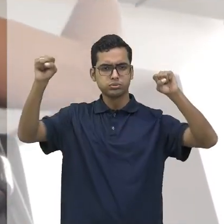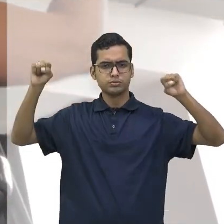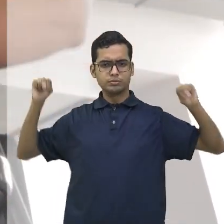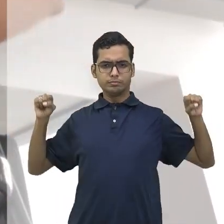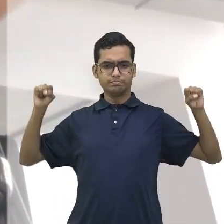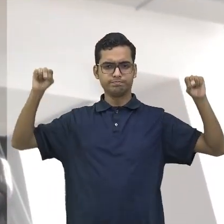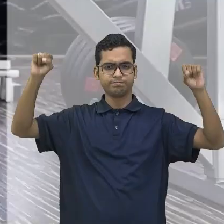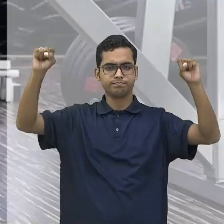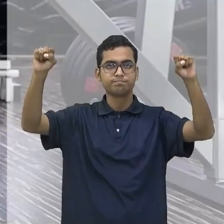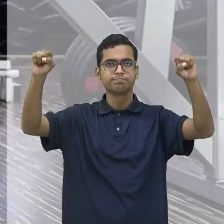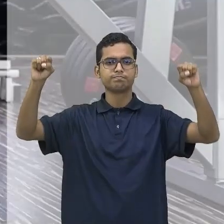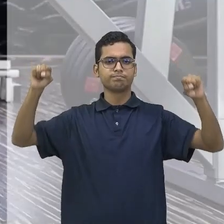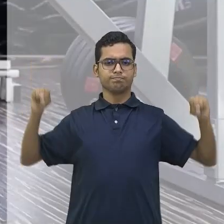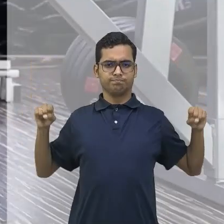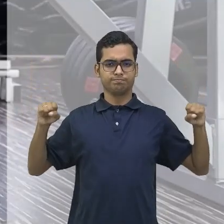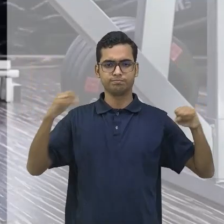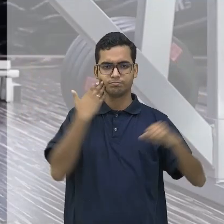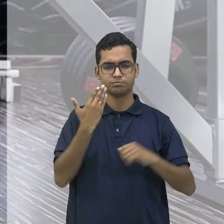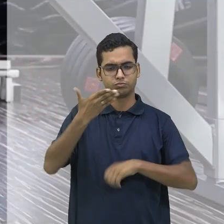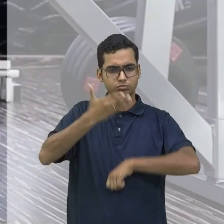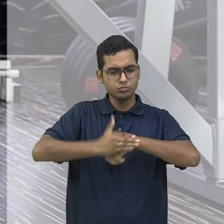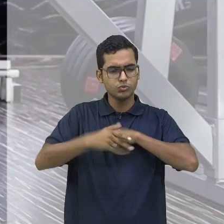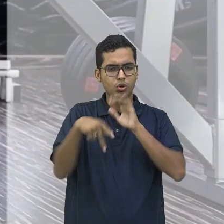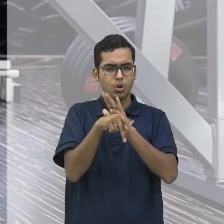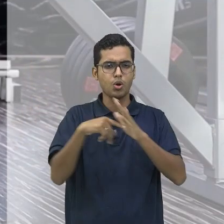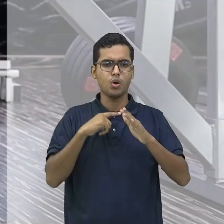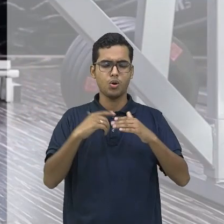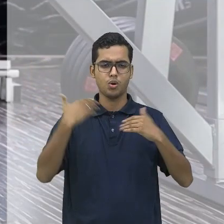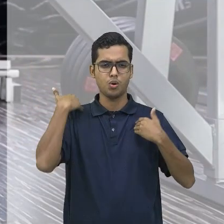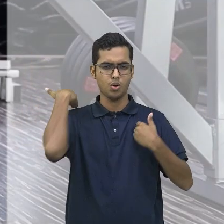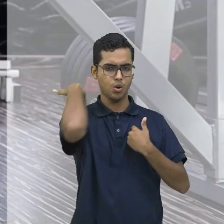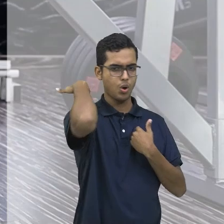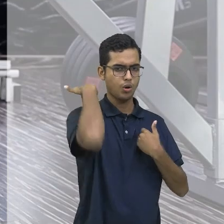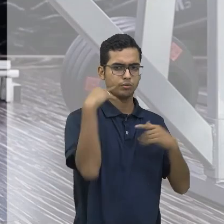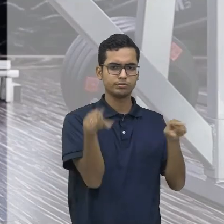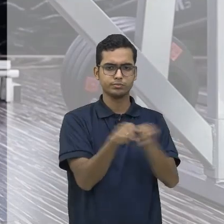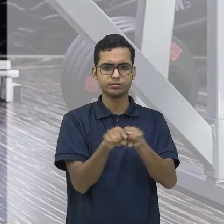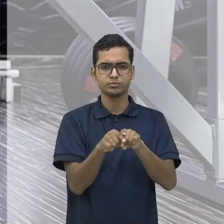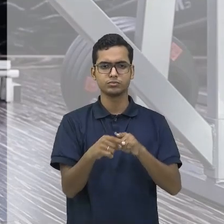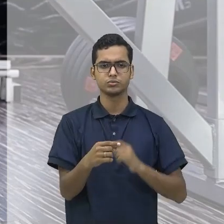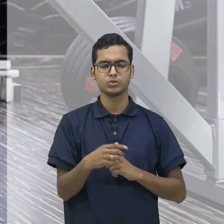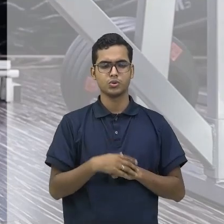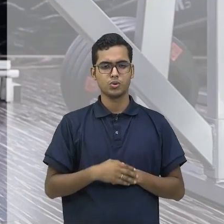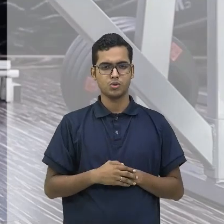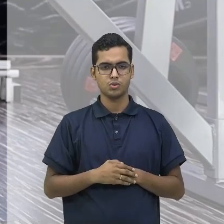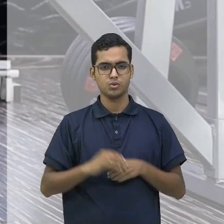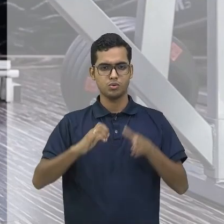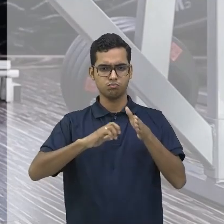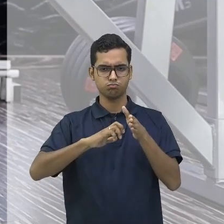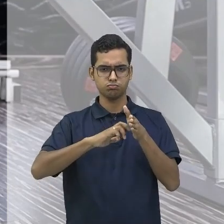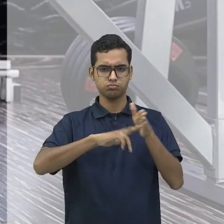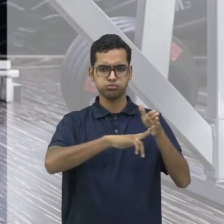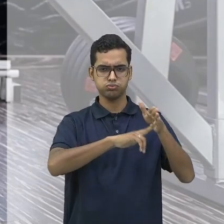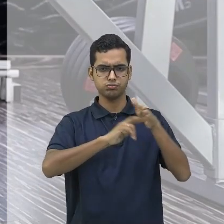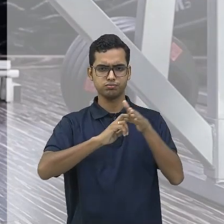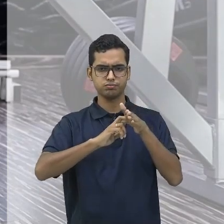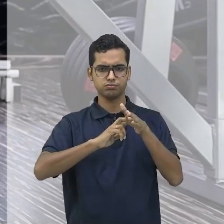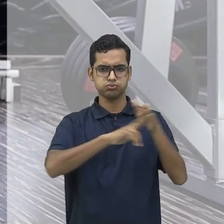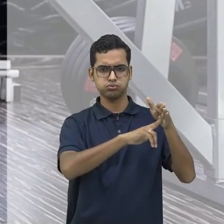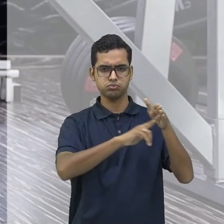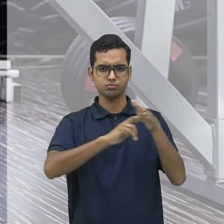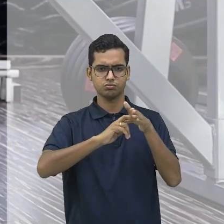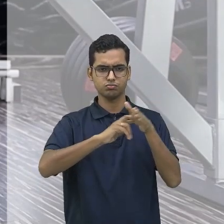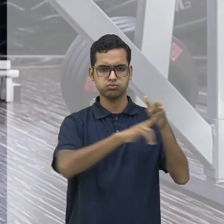nossa costa, principalmente o grande dorsal. Seguindo, nós temos aí o leg press, que também é